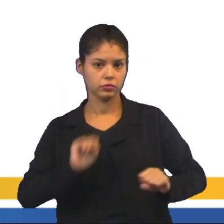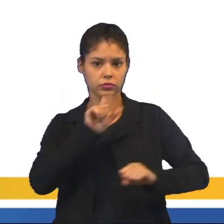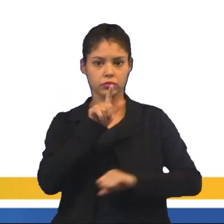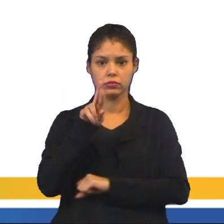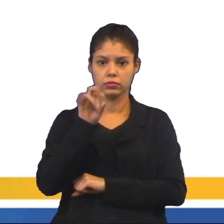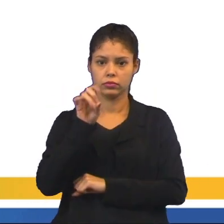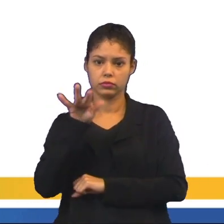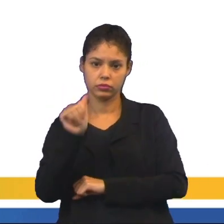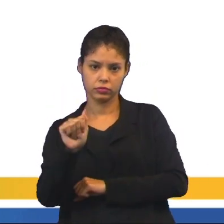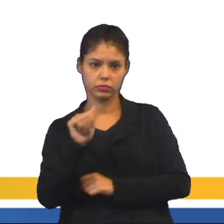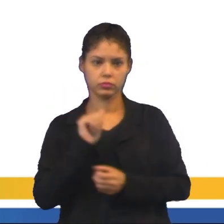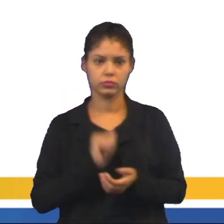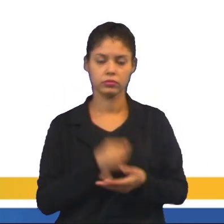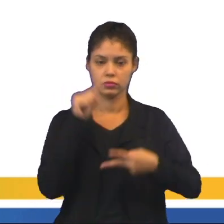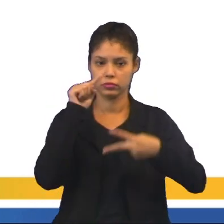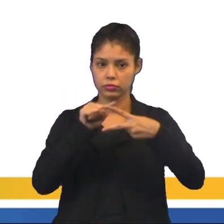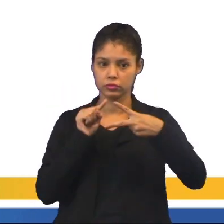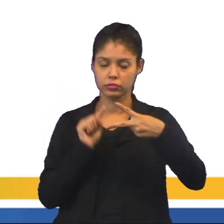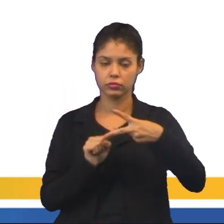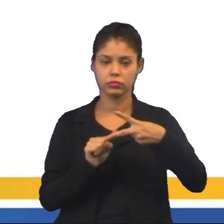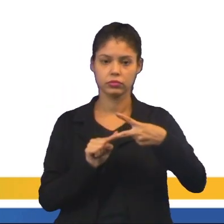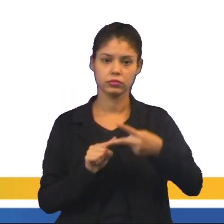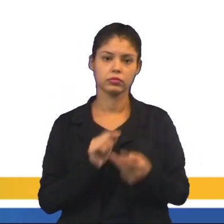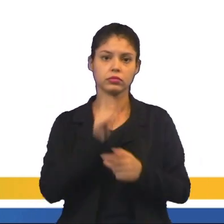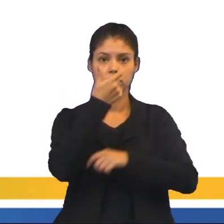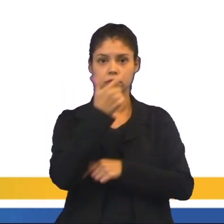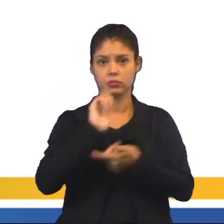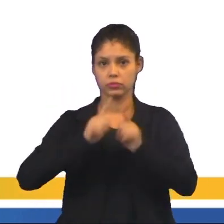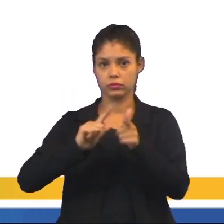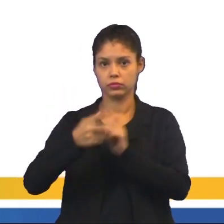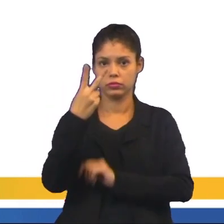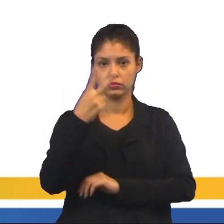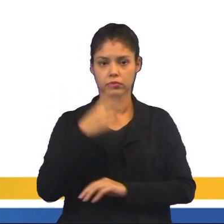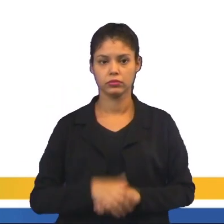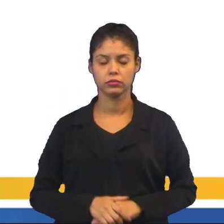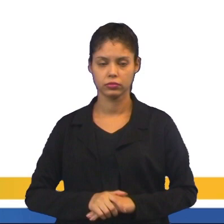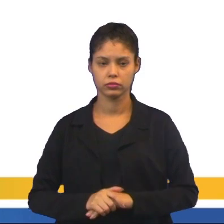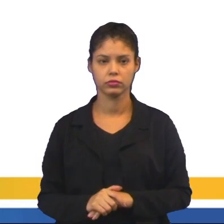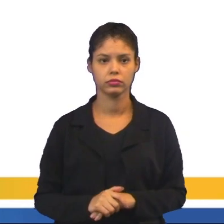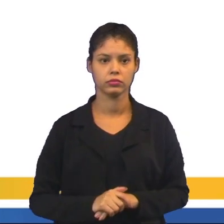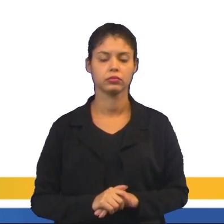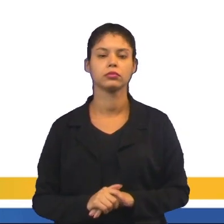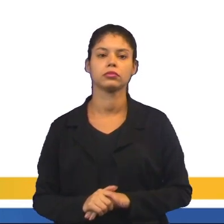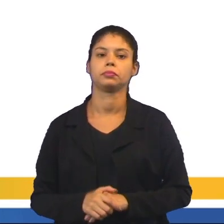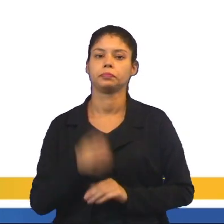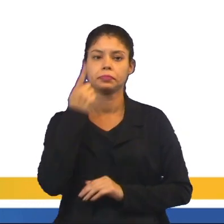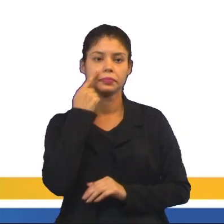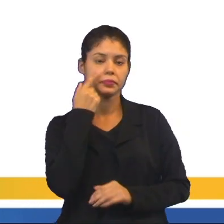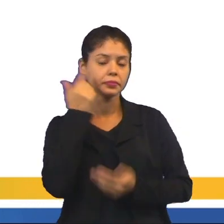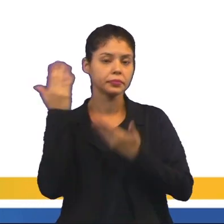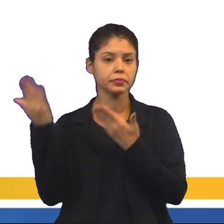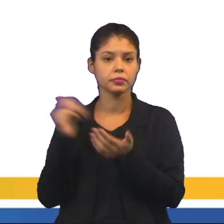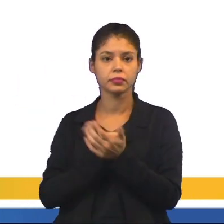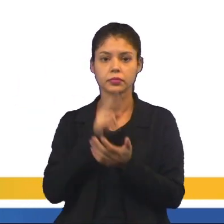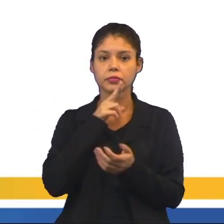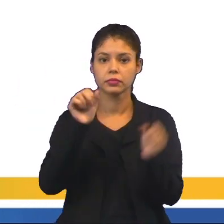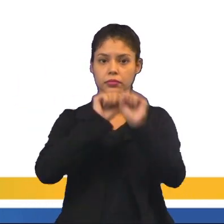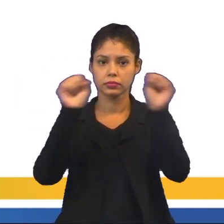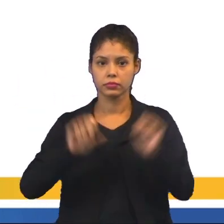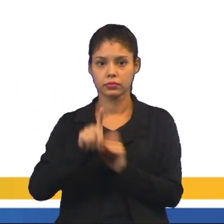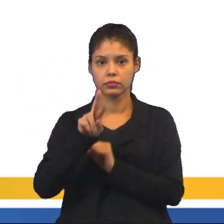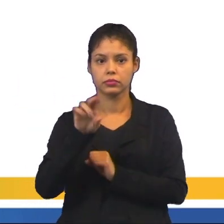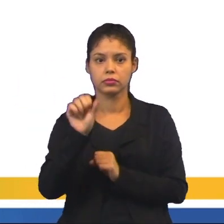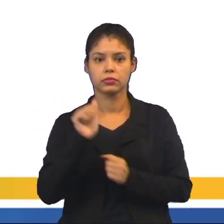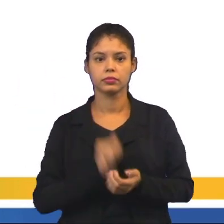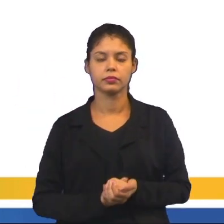Começaremos com o sistema linear de duas incógnitas. Então, observe aí. Resolução de